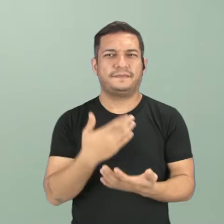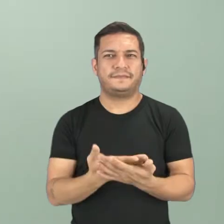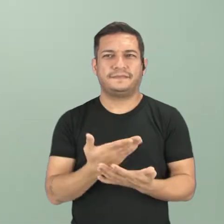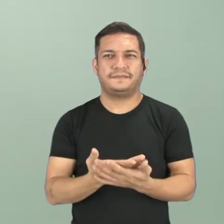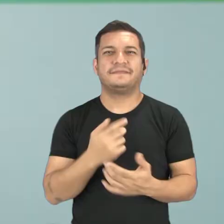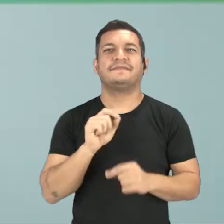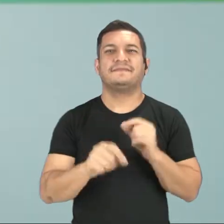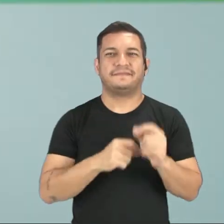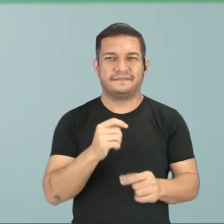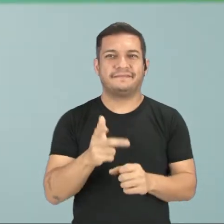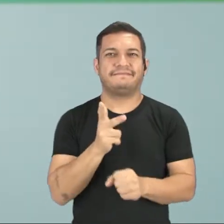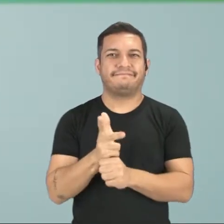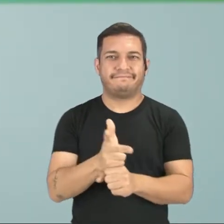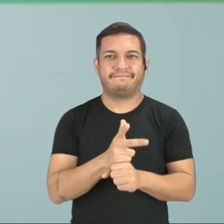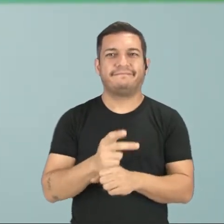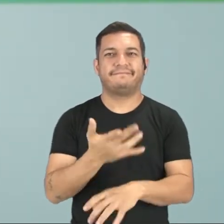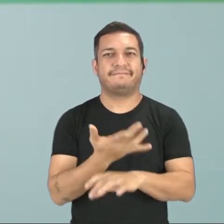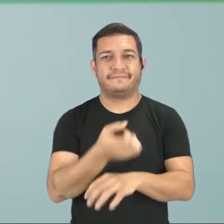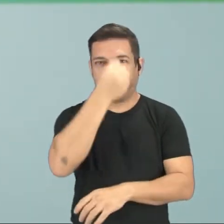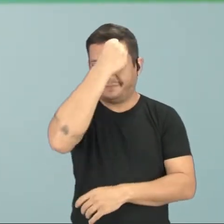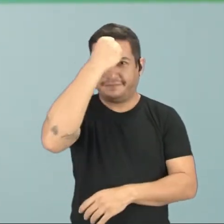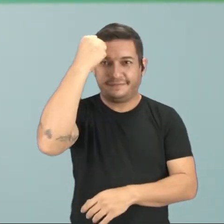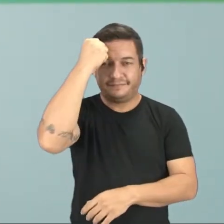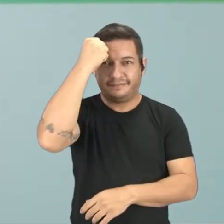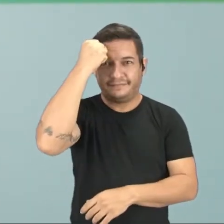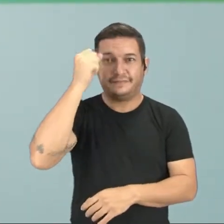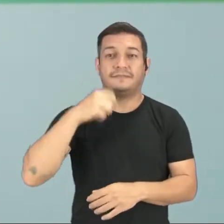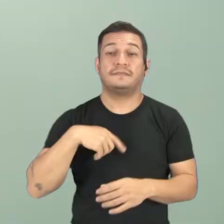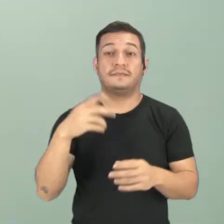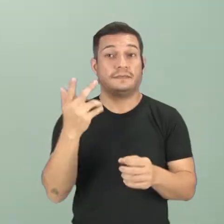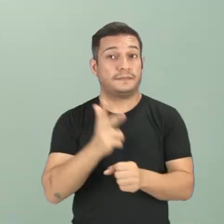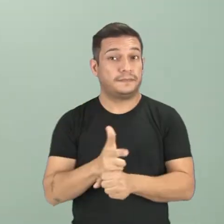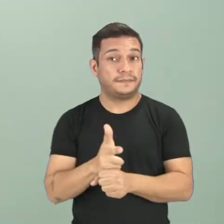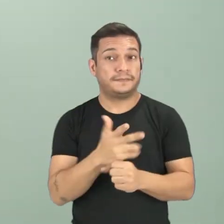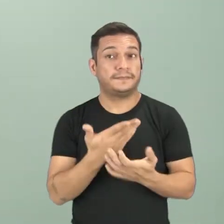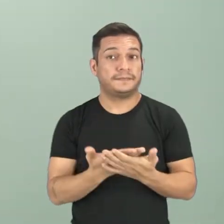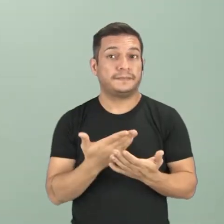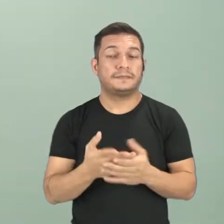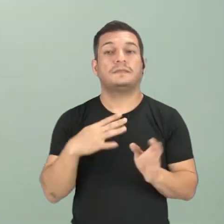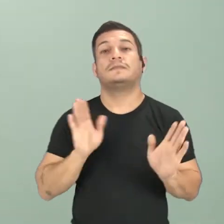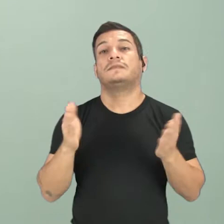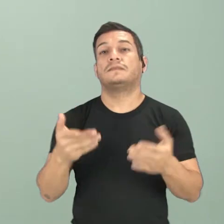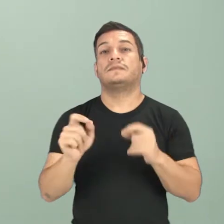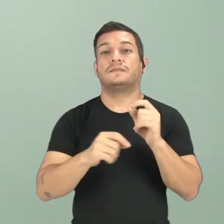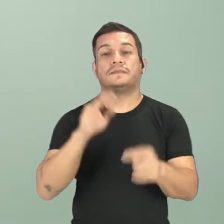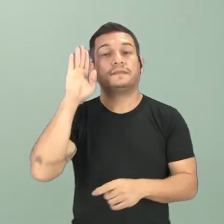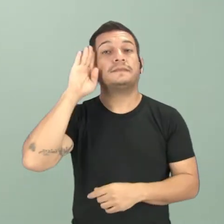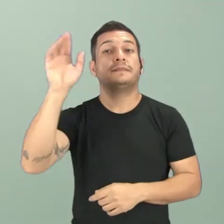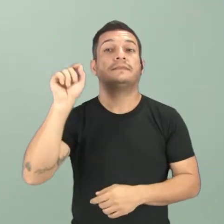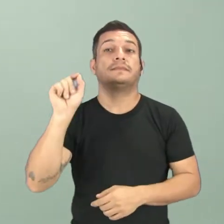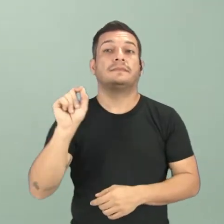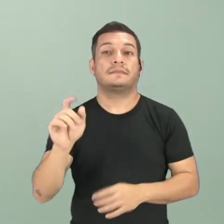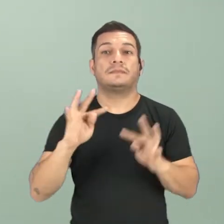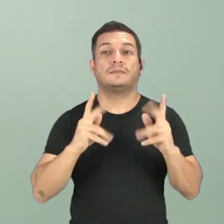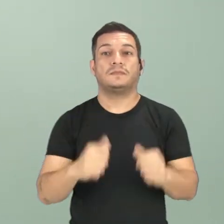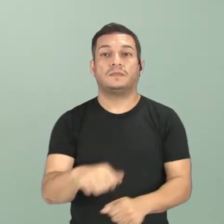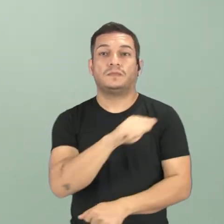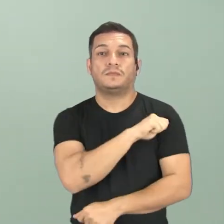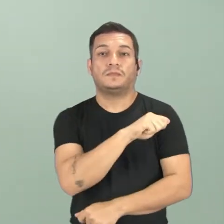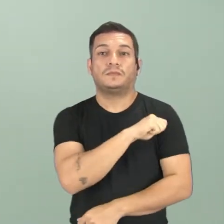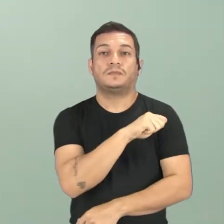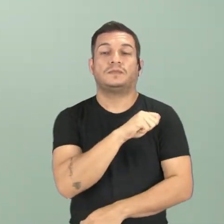uma videoaula de Sociologia e esta videoaula destinada principalmente para todos